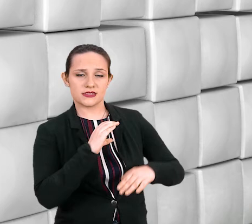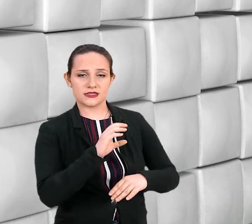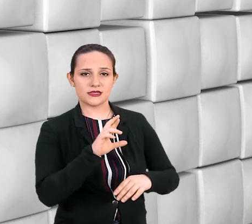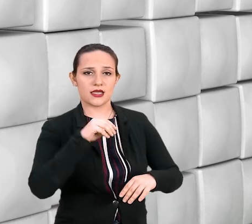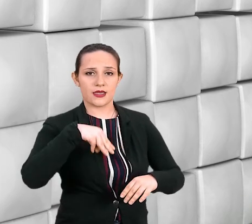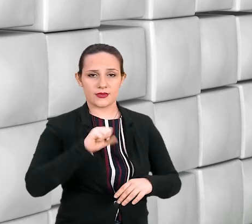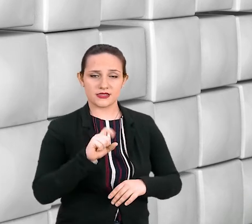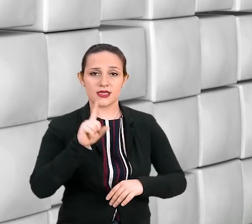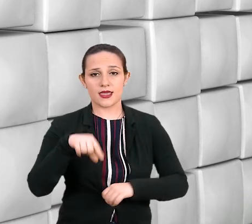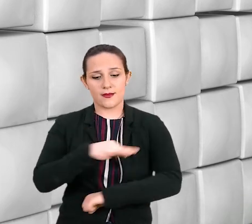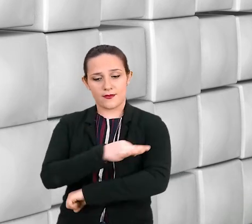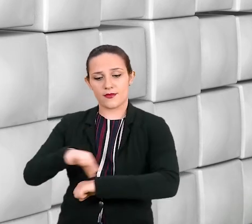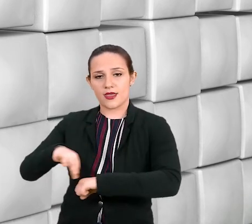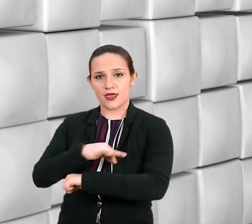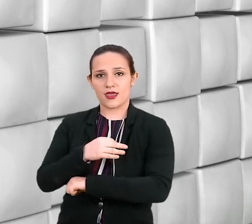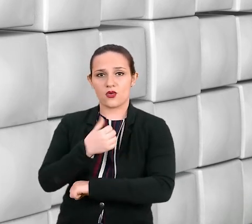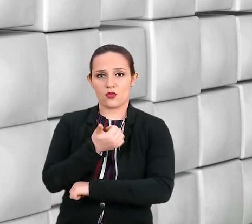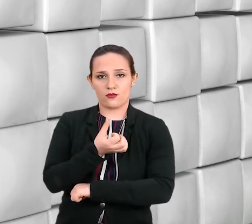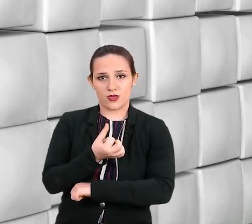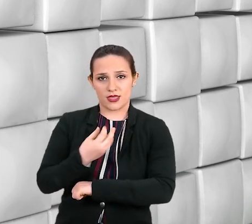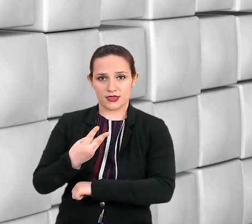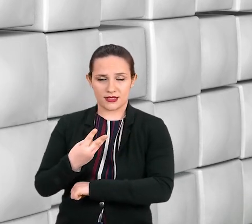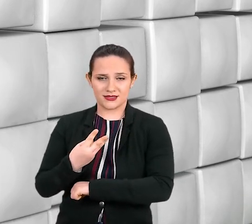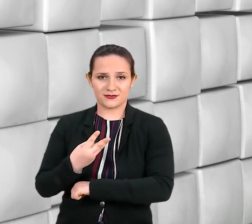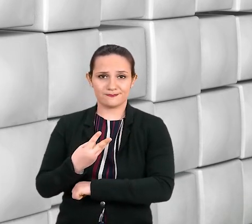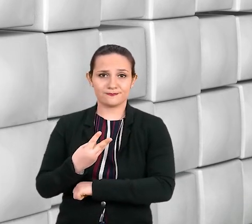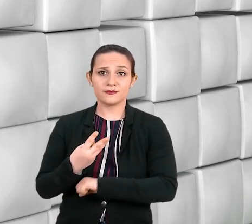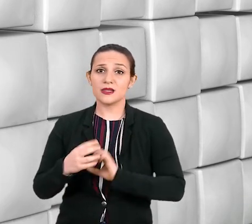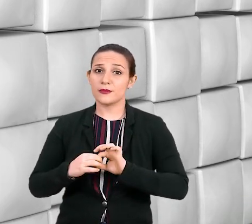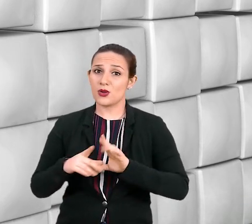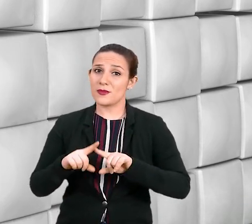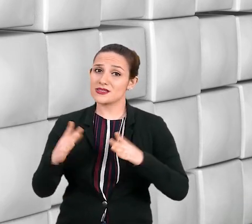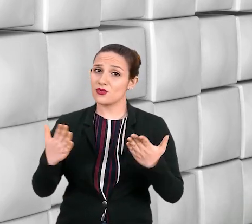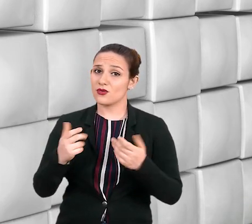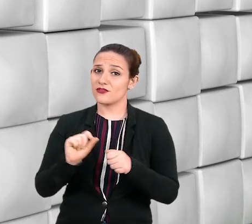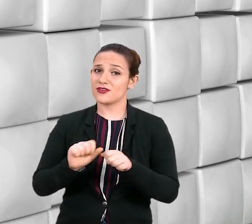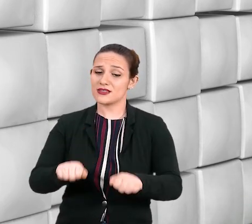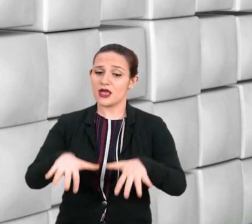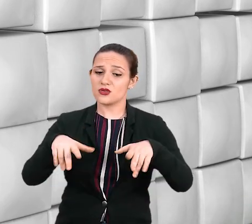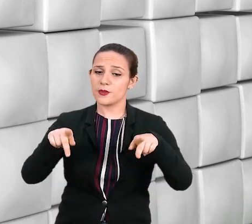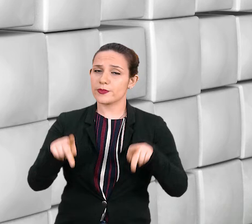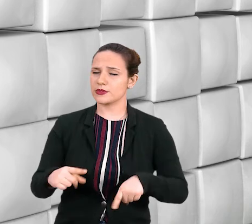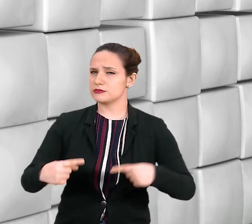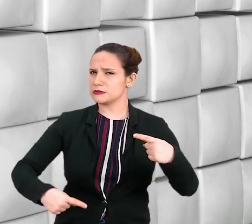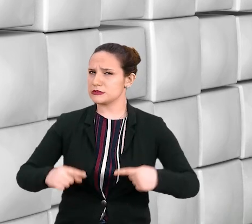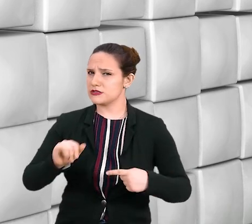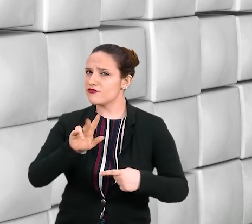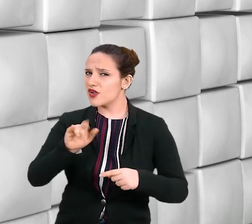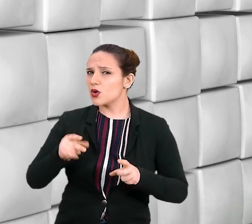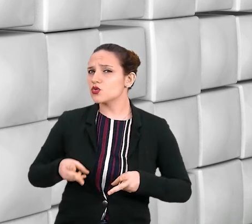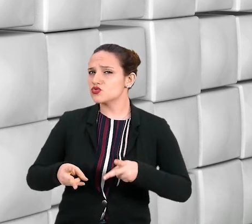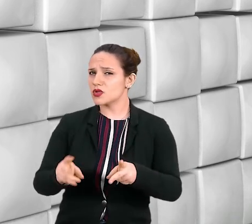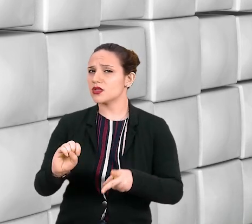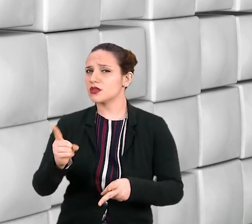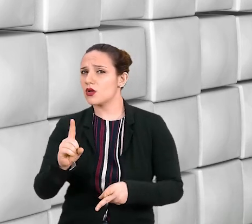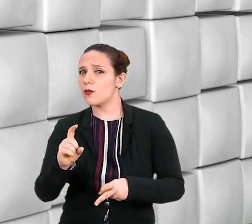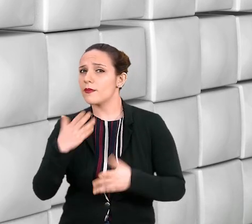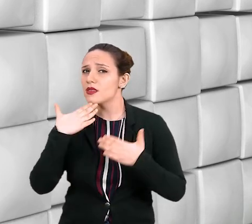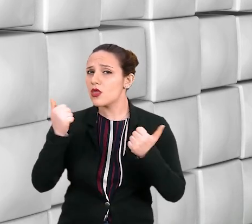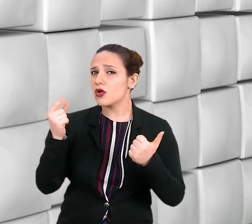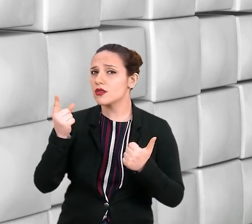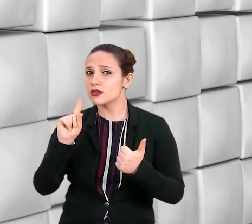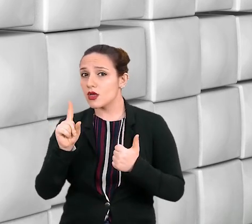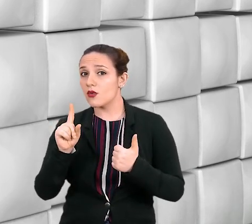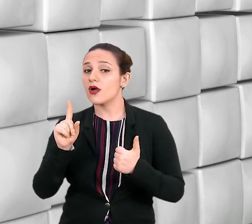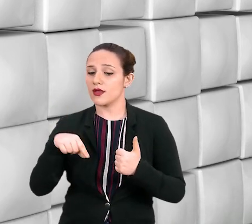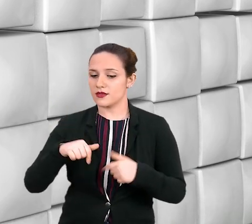iniciativa privada, a administração da BR-163 para a CCR foi tema de audiência pública, que debateu os